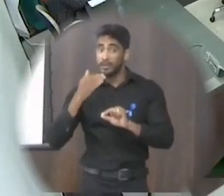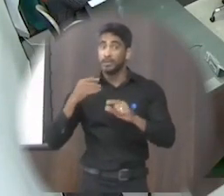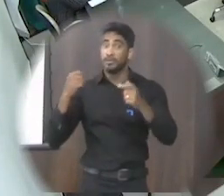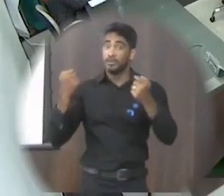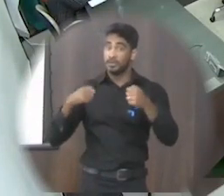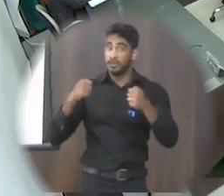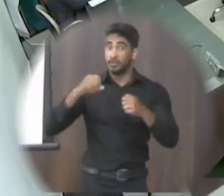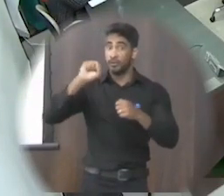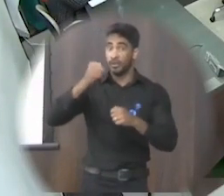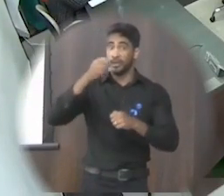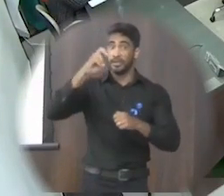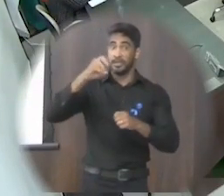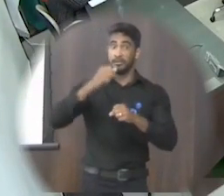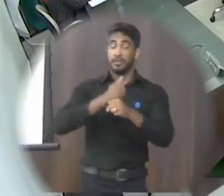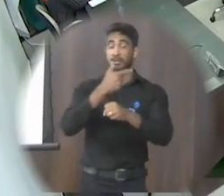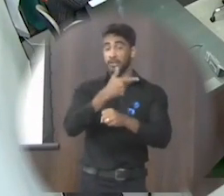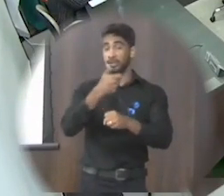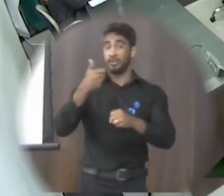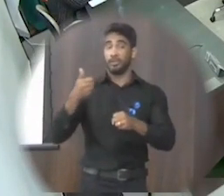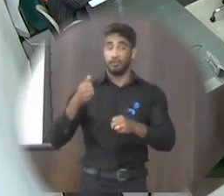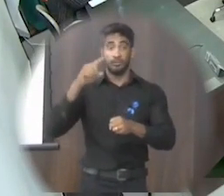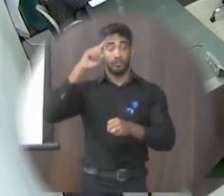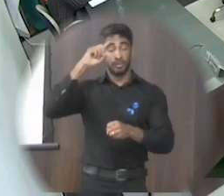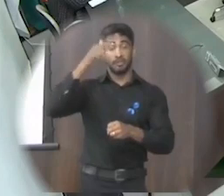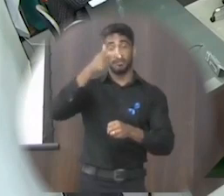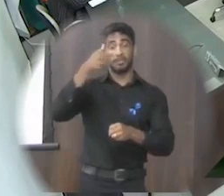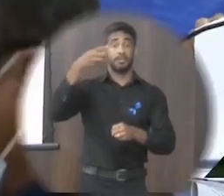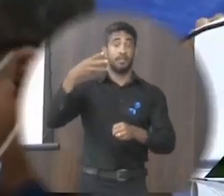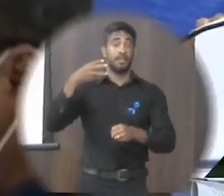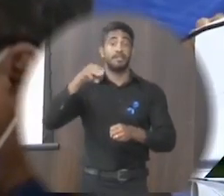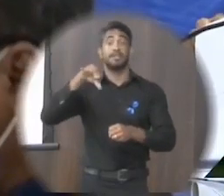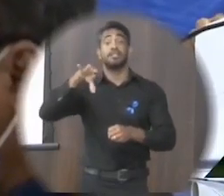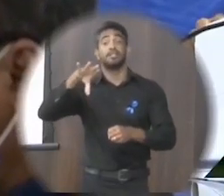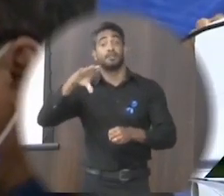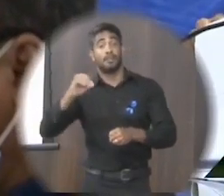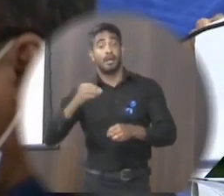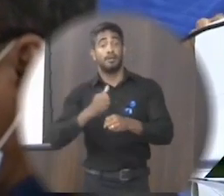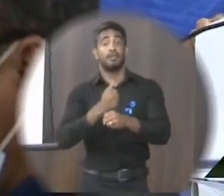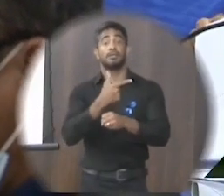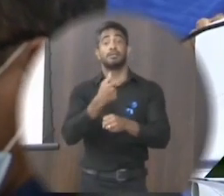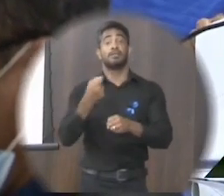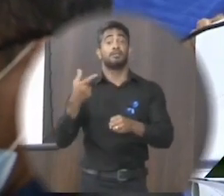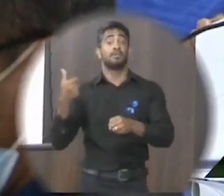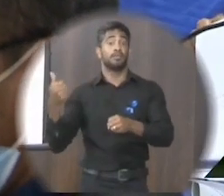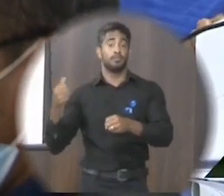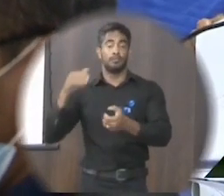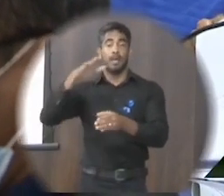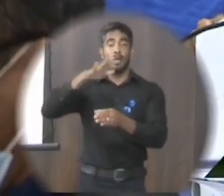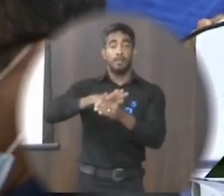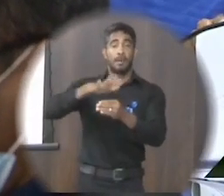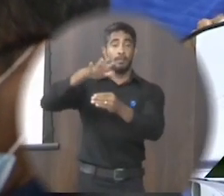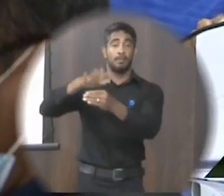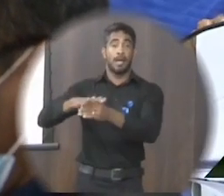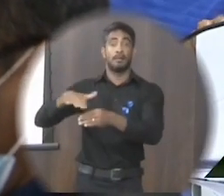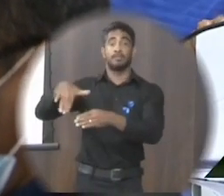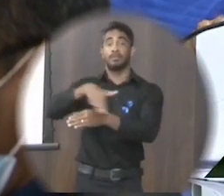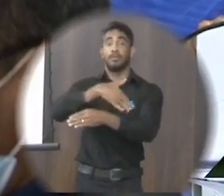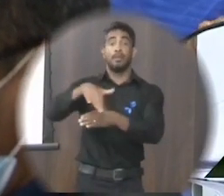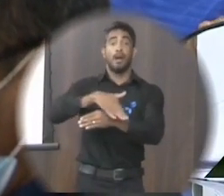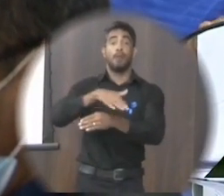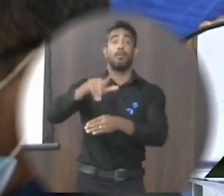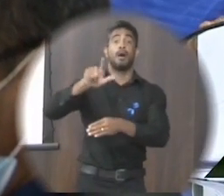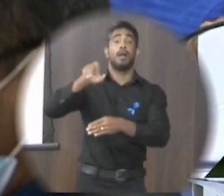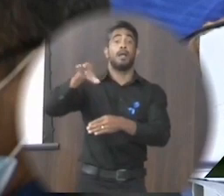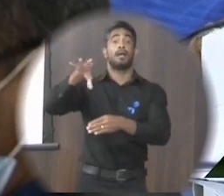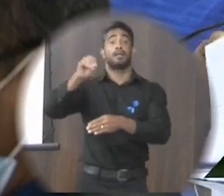necessidade 085-2021, do dia 23 de maio de 2021, solicitando tapa-buracos na rua Leandro de Barros, no bairro